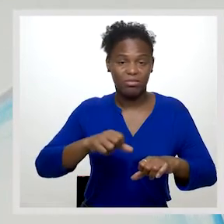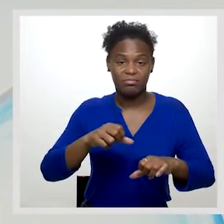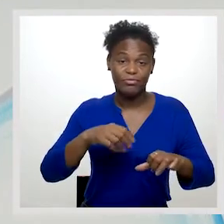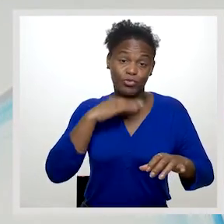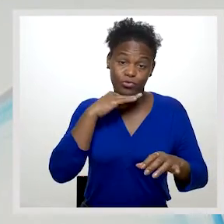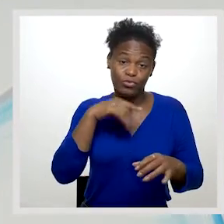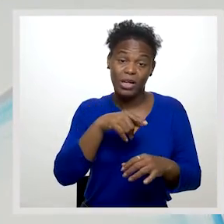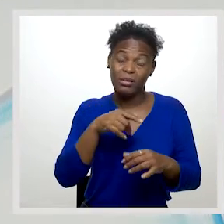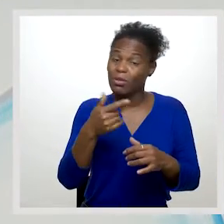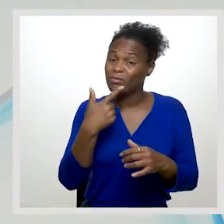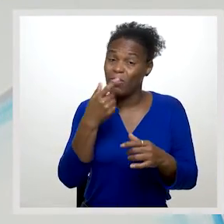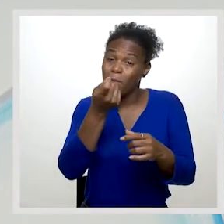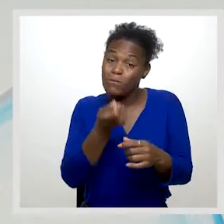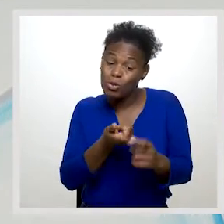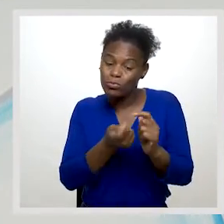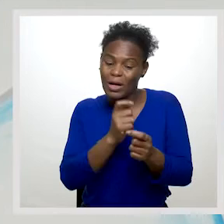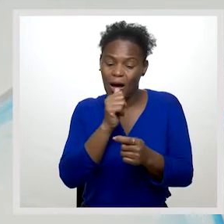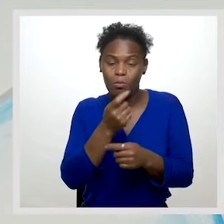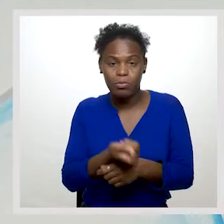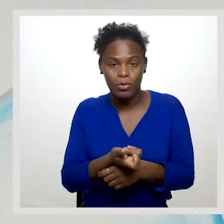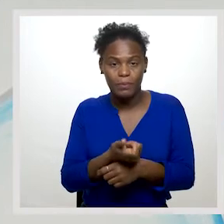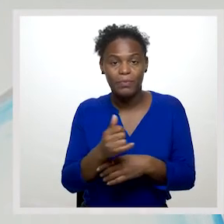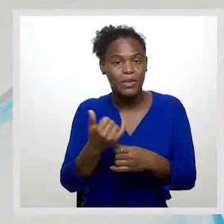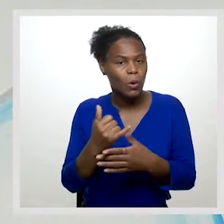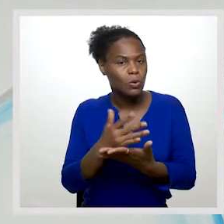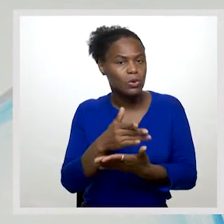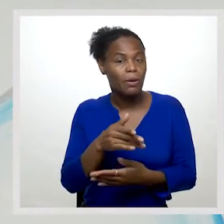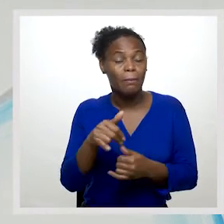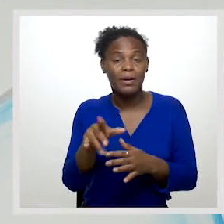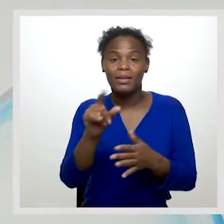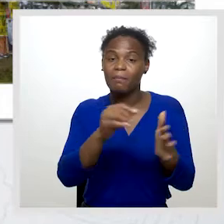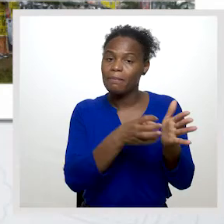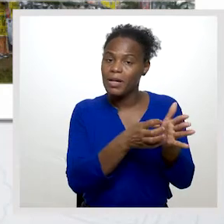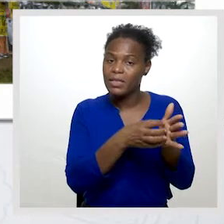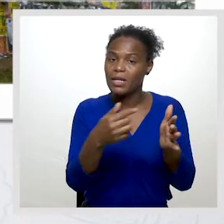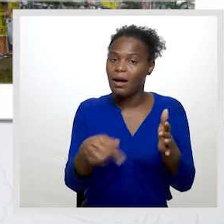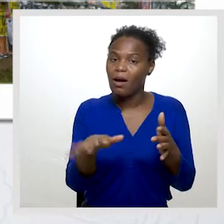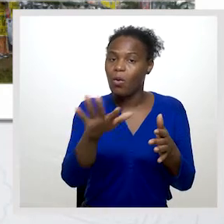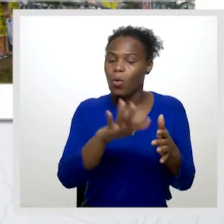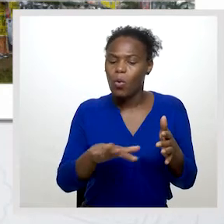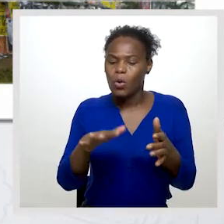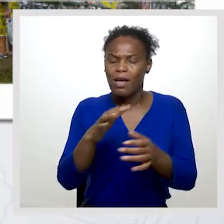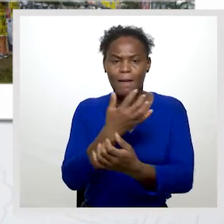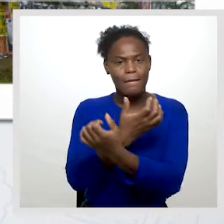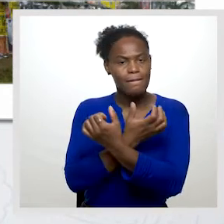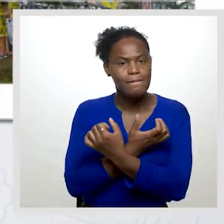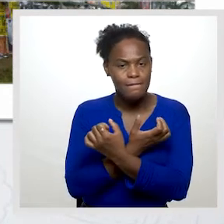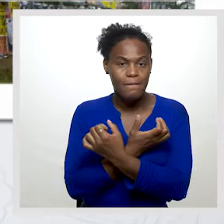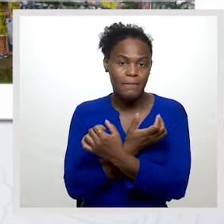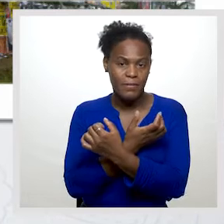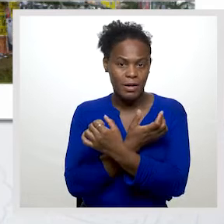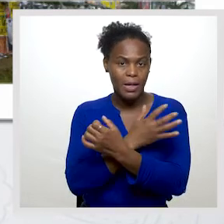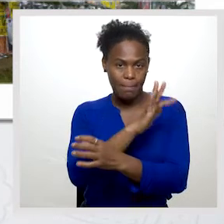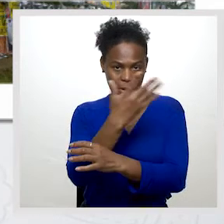então torna-se escasso. Mas não é somente isso, temos ali também na imagem o uso de pesticidas ou